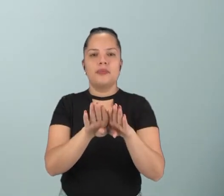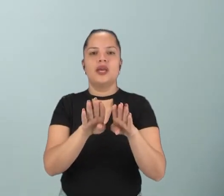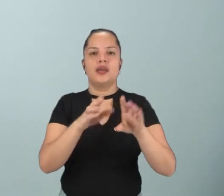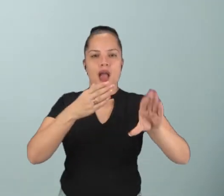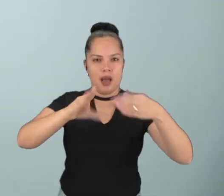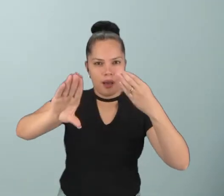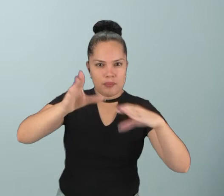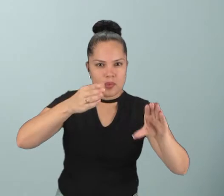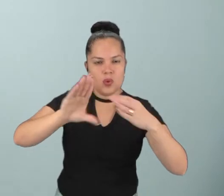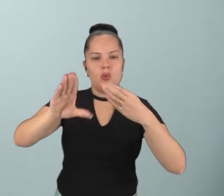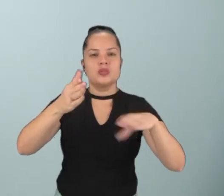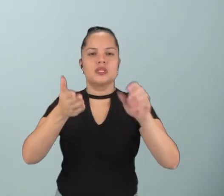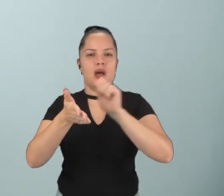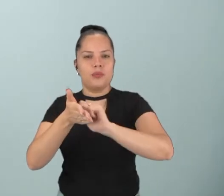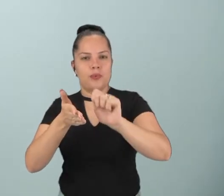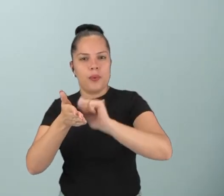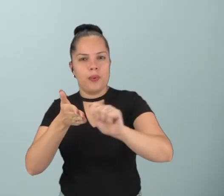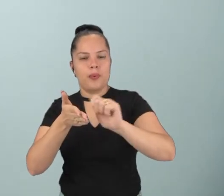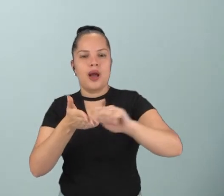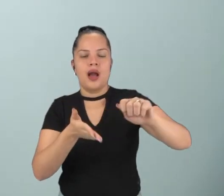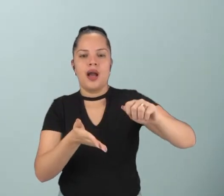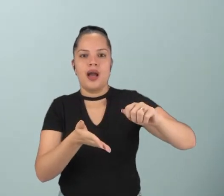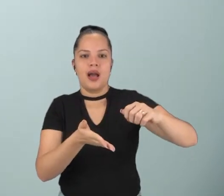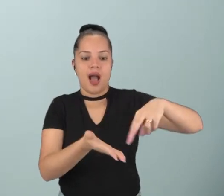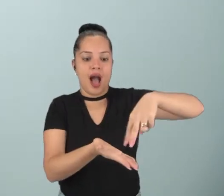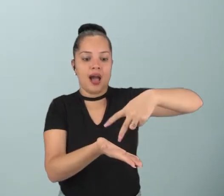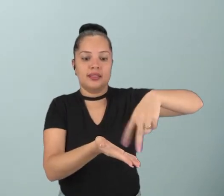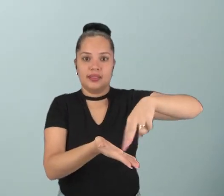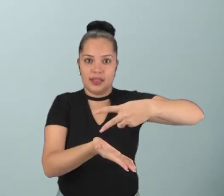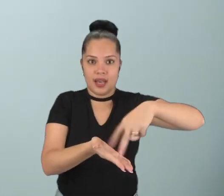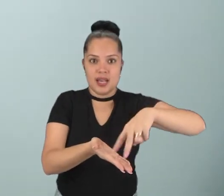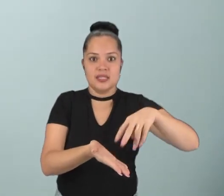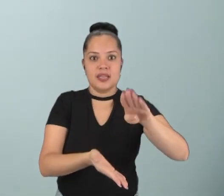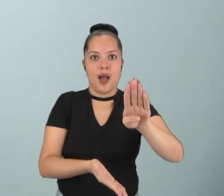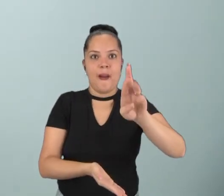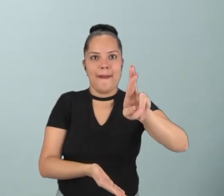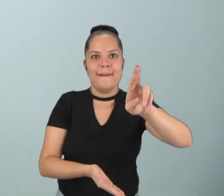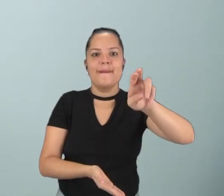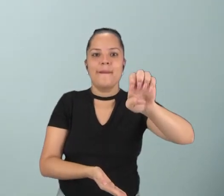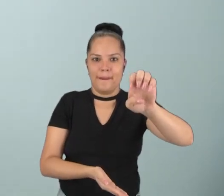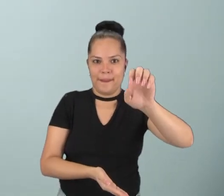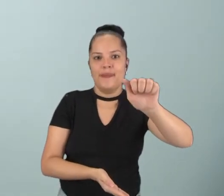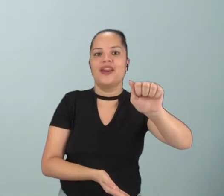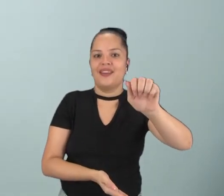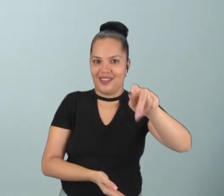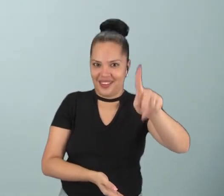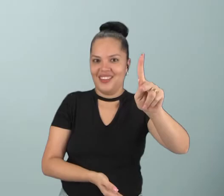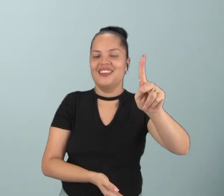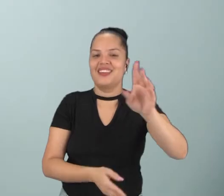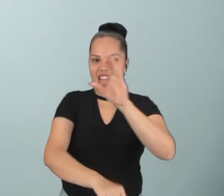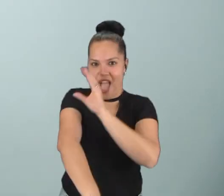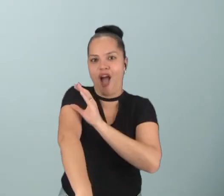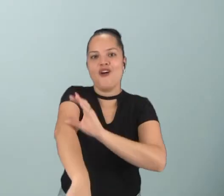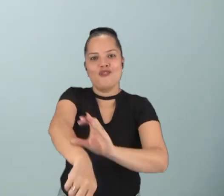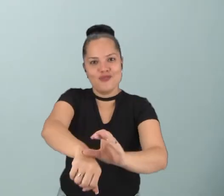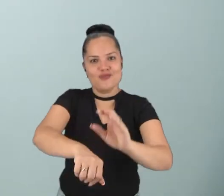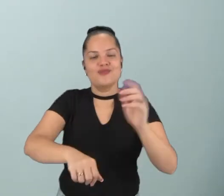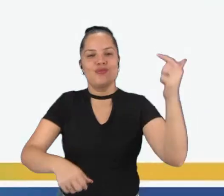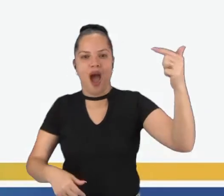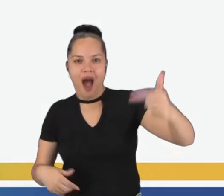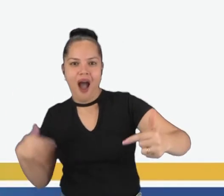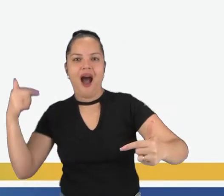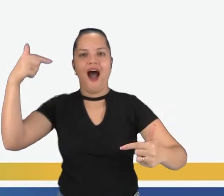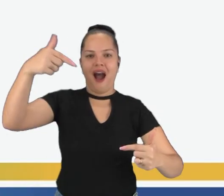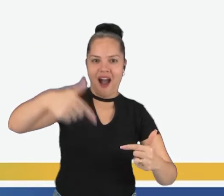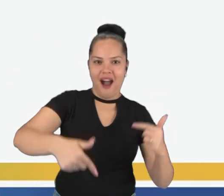nós temos a dança, que é o break. Então, por isso que eu digo que são os elementos, que é a cultura hip hop. E vamos lembrar de